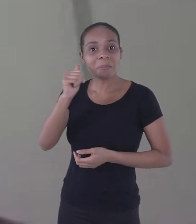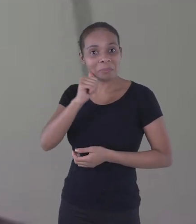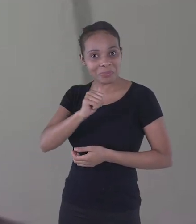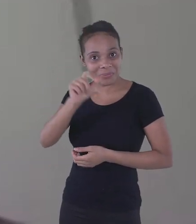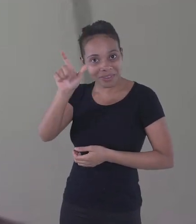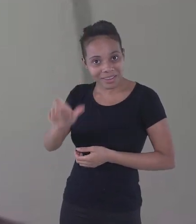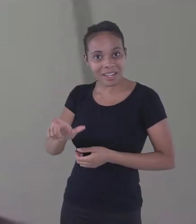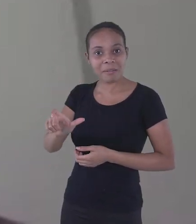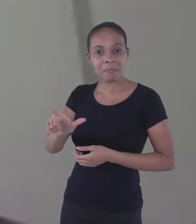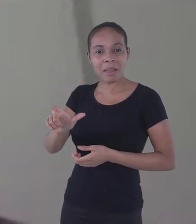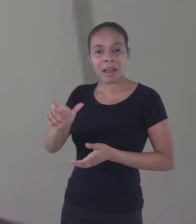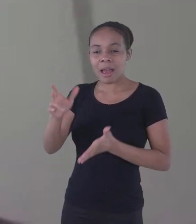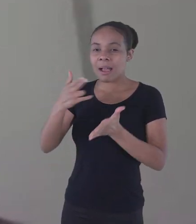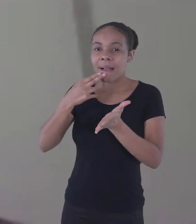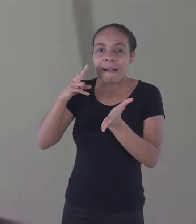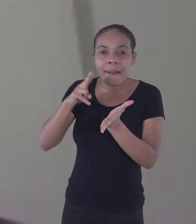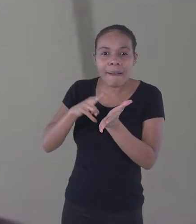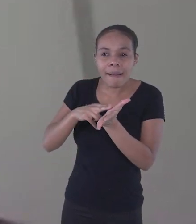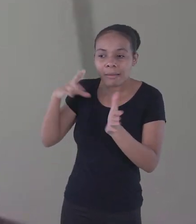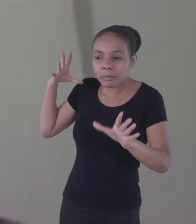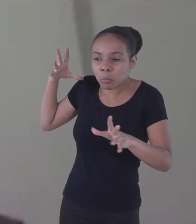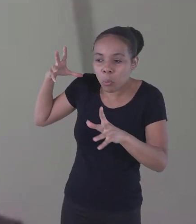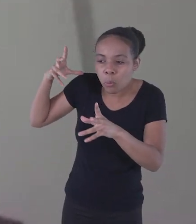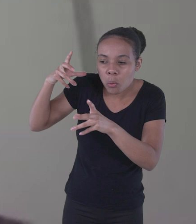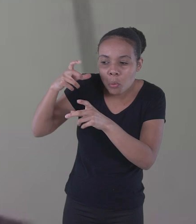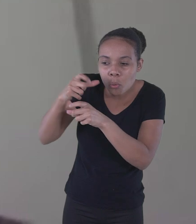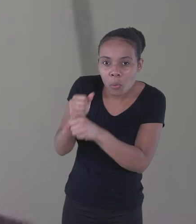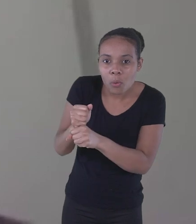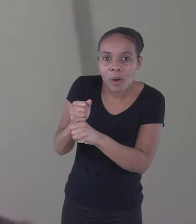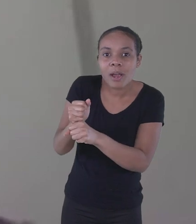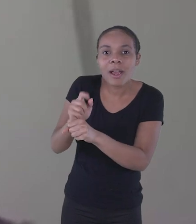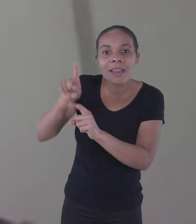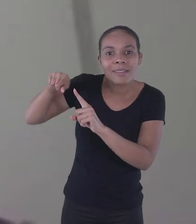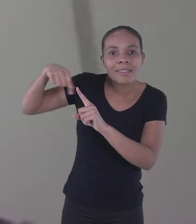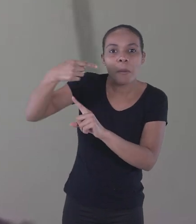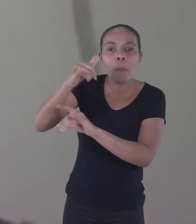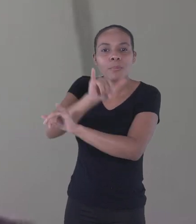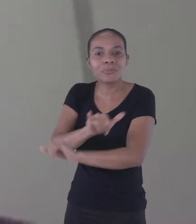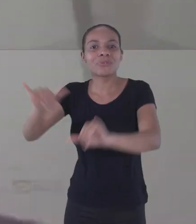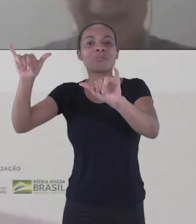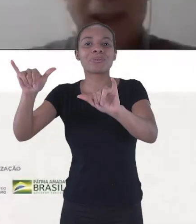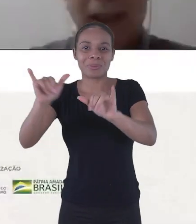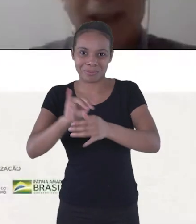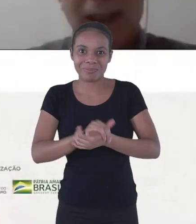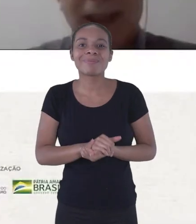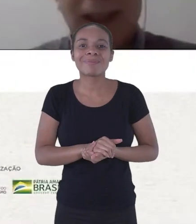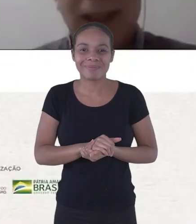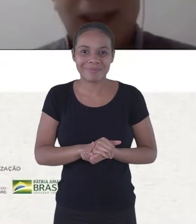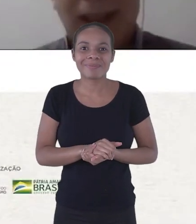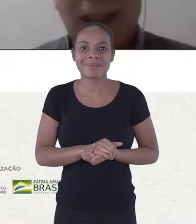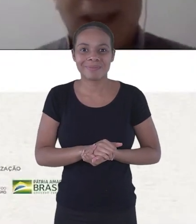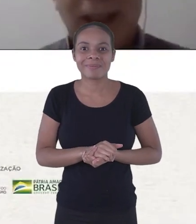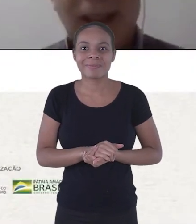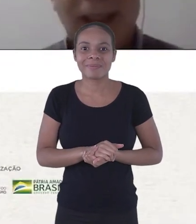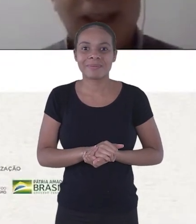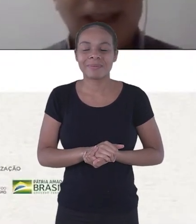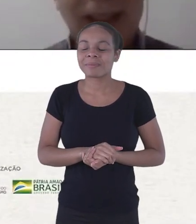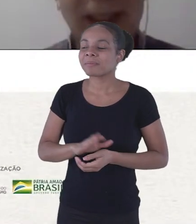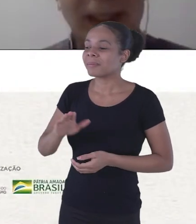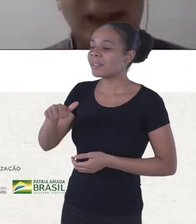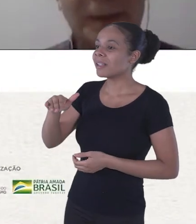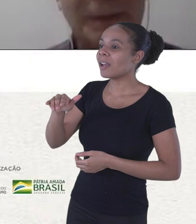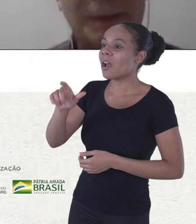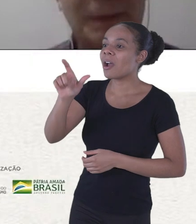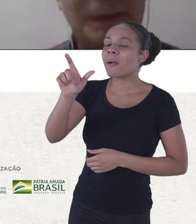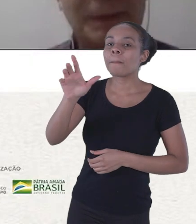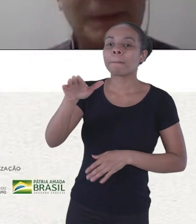aqui fora, mandou para o exterior, foram publicadas lá. Mas vamos voltar a você, que é Vambora? importante. Deixa eu pegar um. Ô, Luiz, Vou voltando.